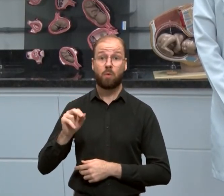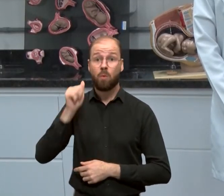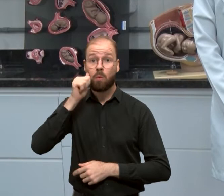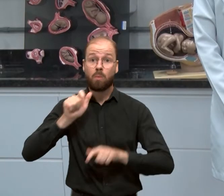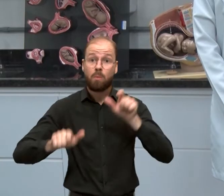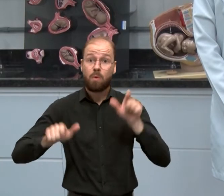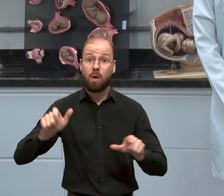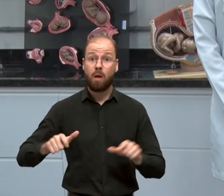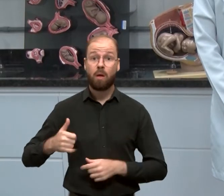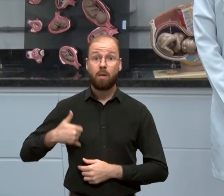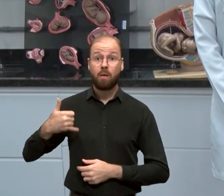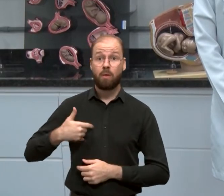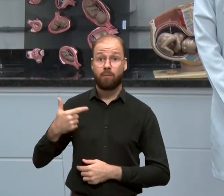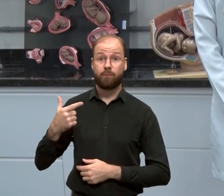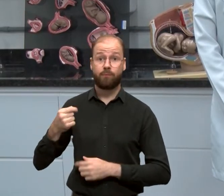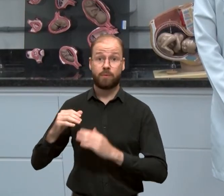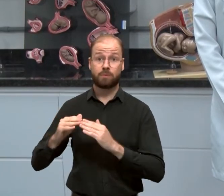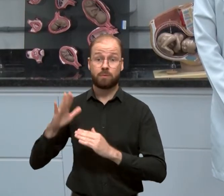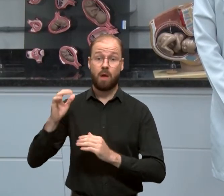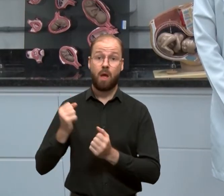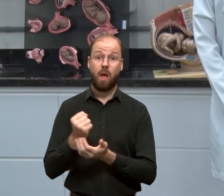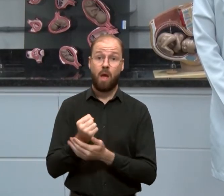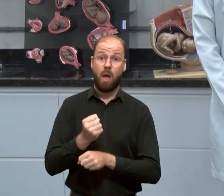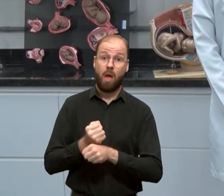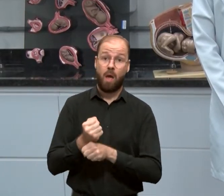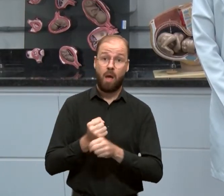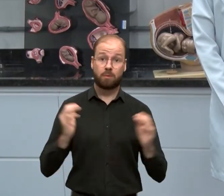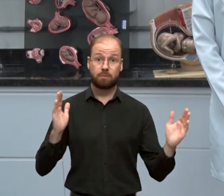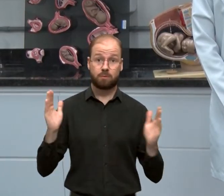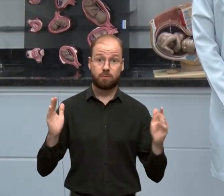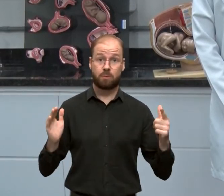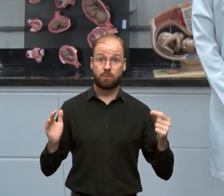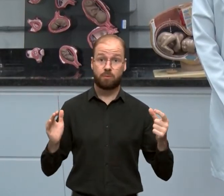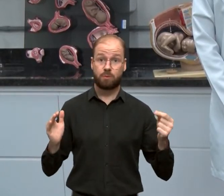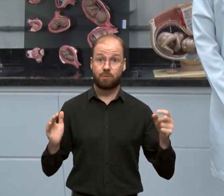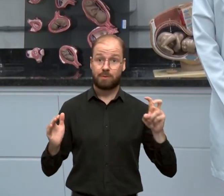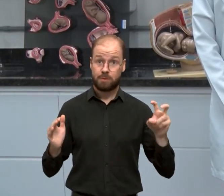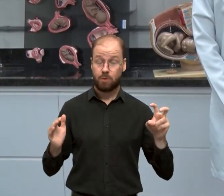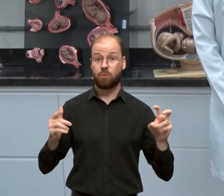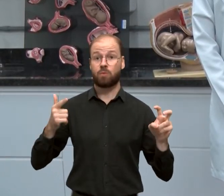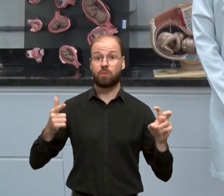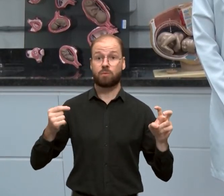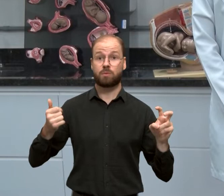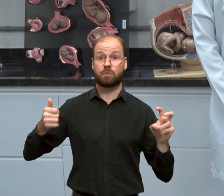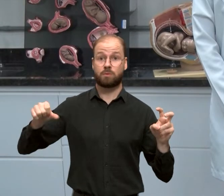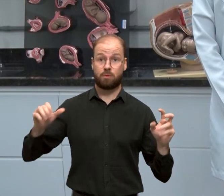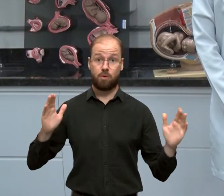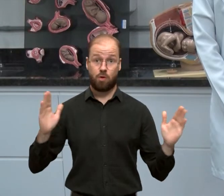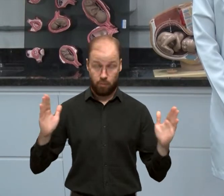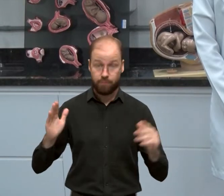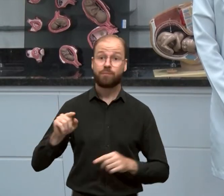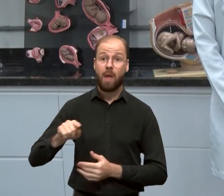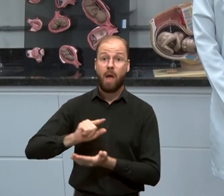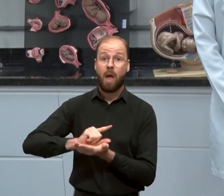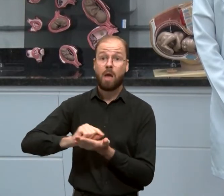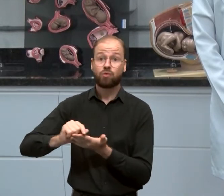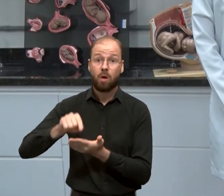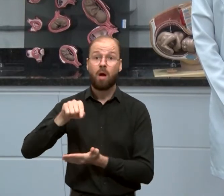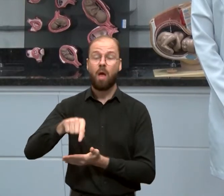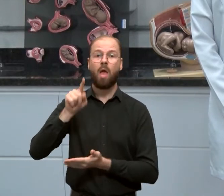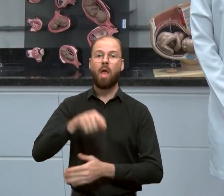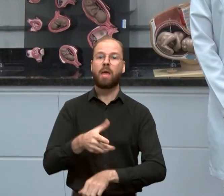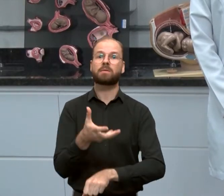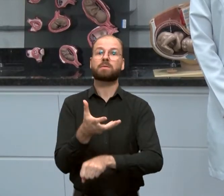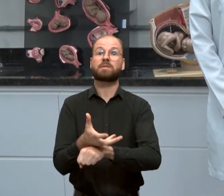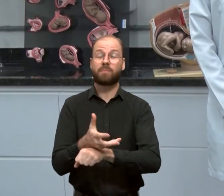ou mais entre os anos de 2005 e 2019. O artigo, que é resultado da disciplina de